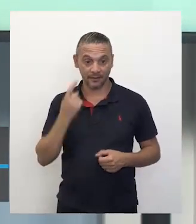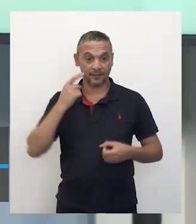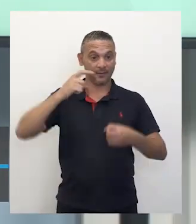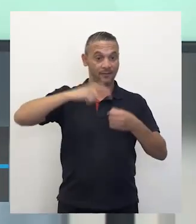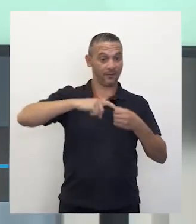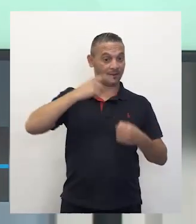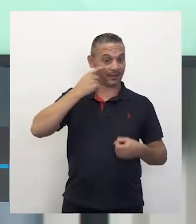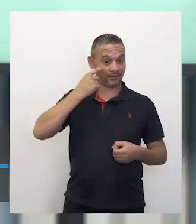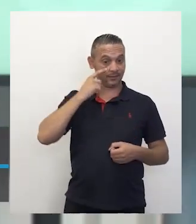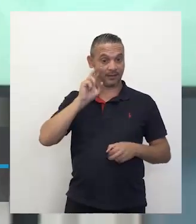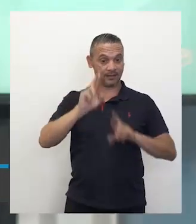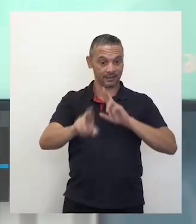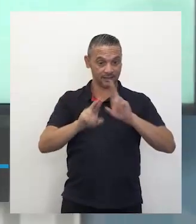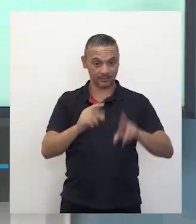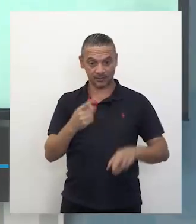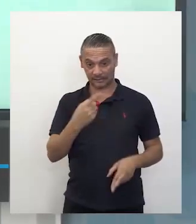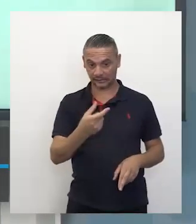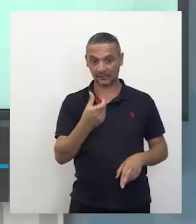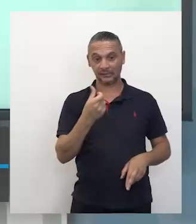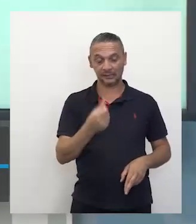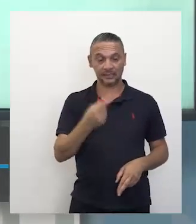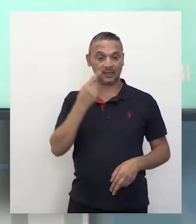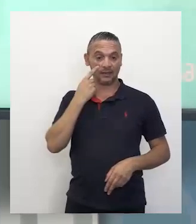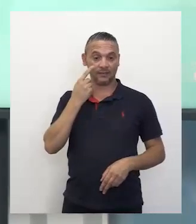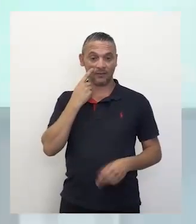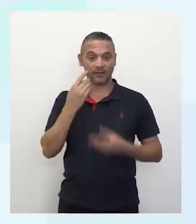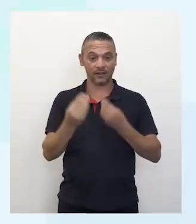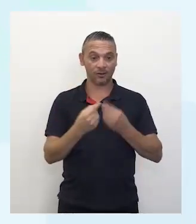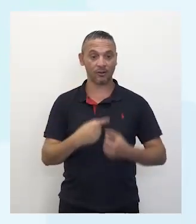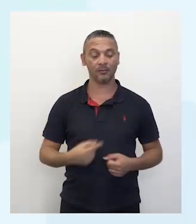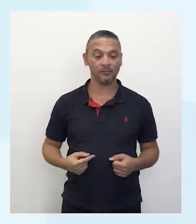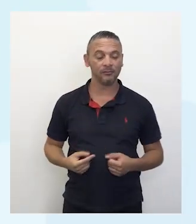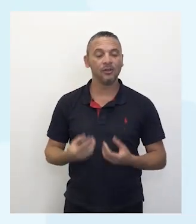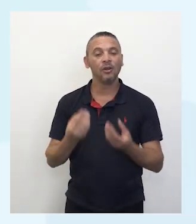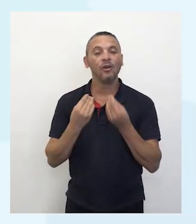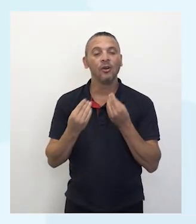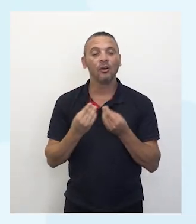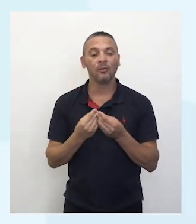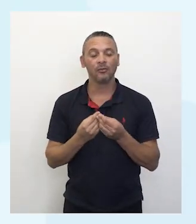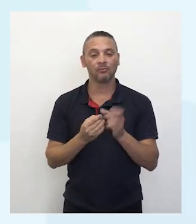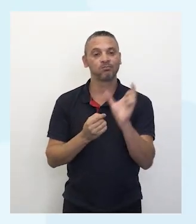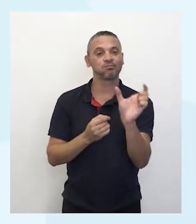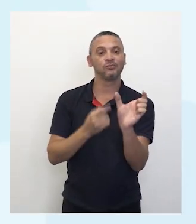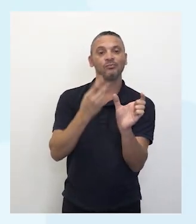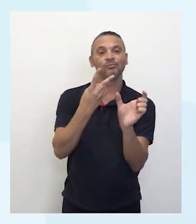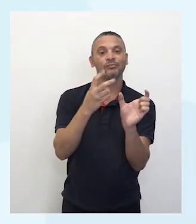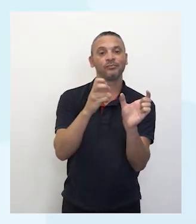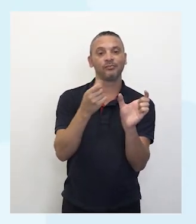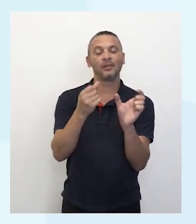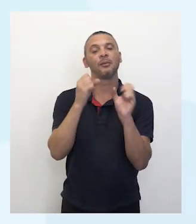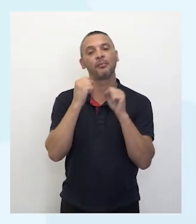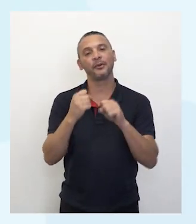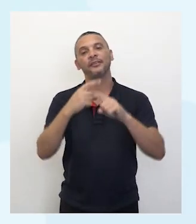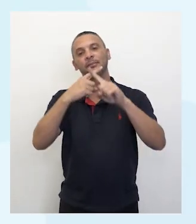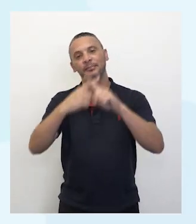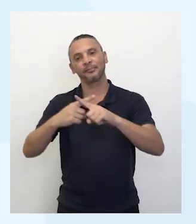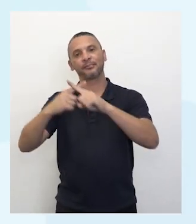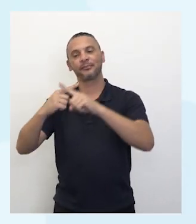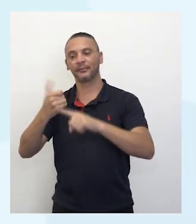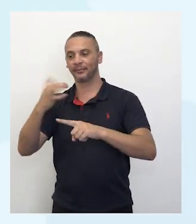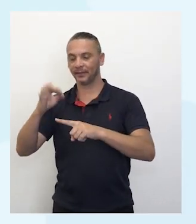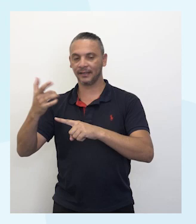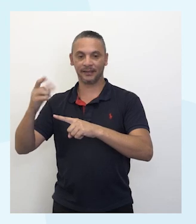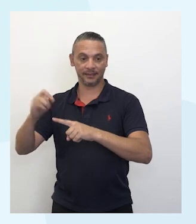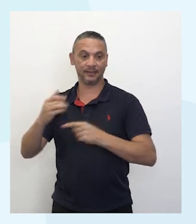Eu acho que vocês acertaram 16, olha lá, vamos dar uma olhadinha. Então, como esse número é grande, você poderia fazer 10 vezes 10, 11 vezes 11, e assim